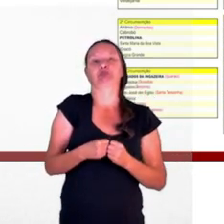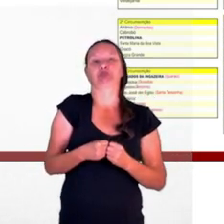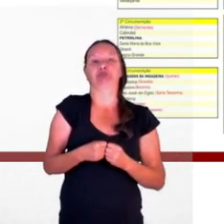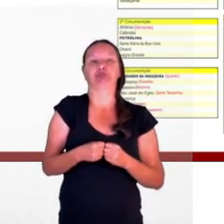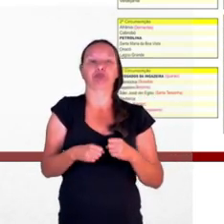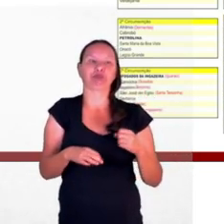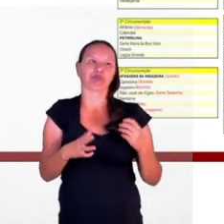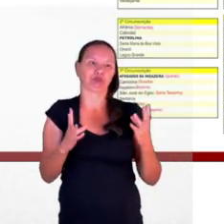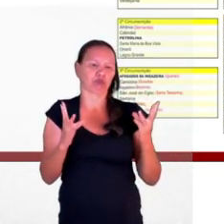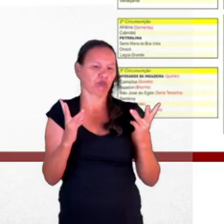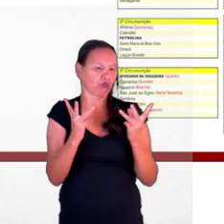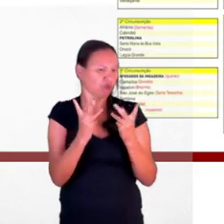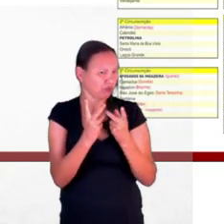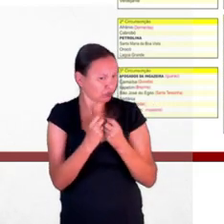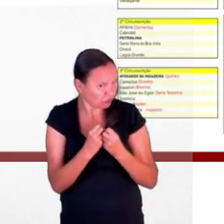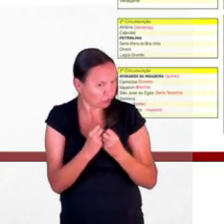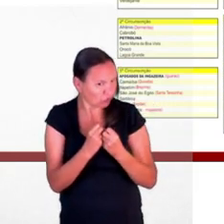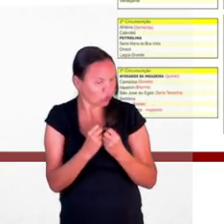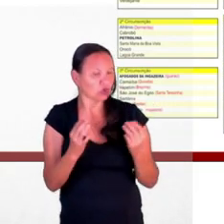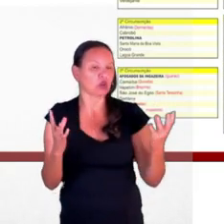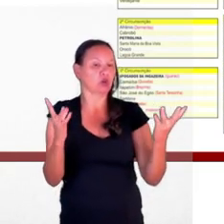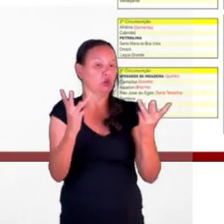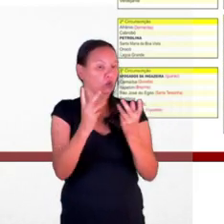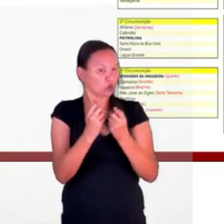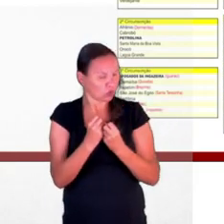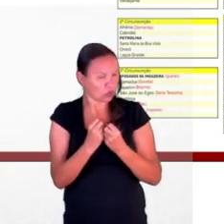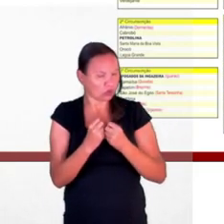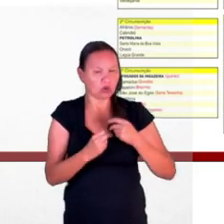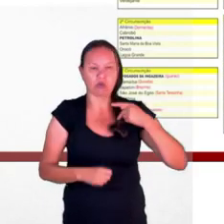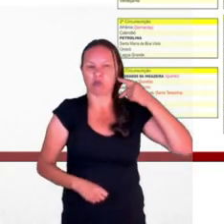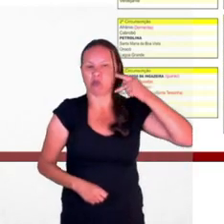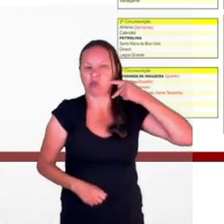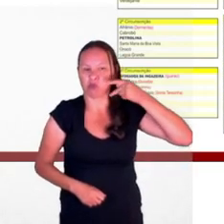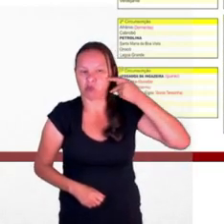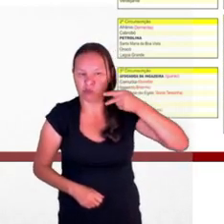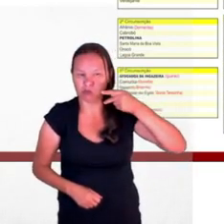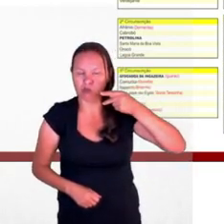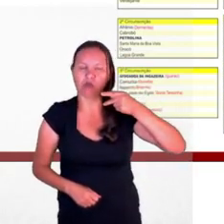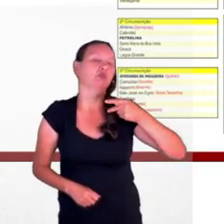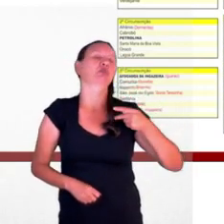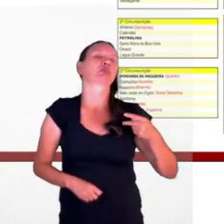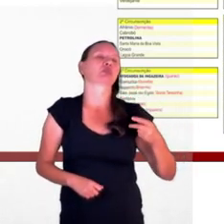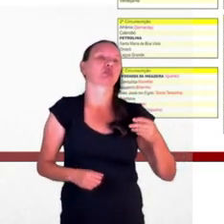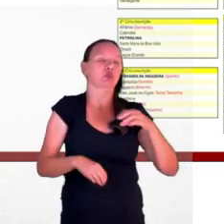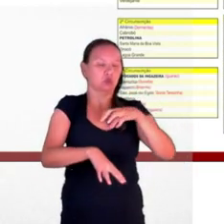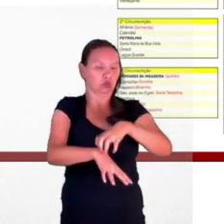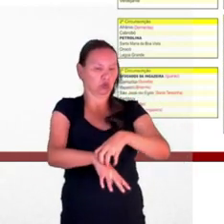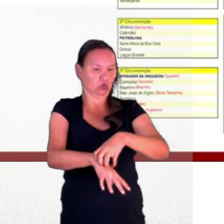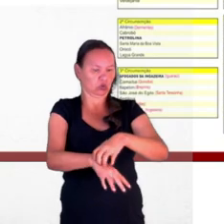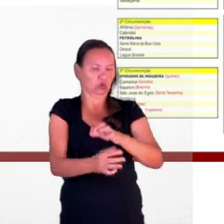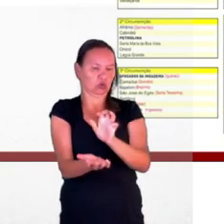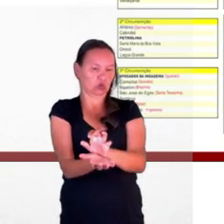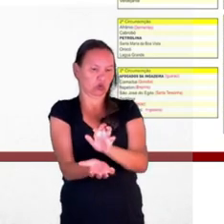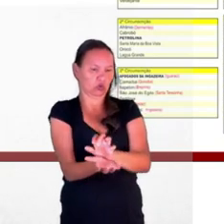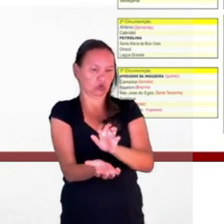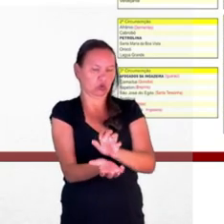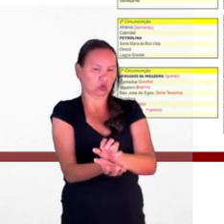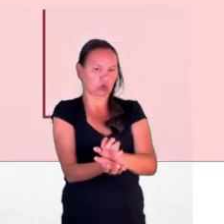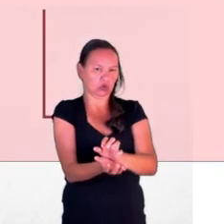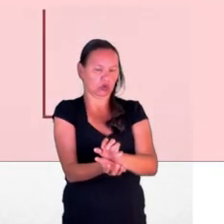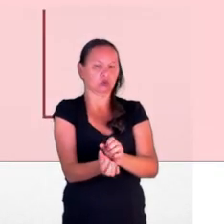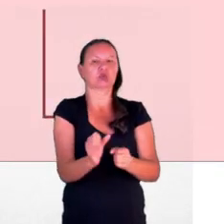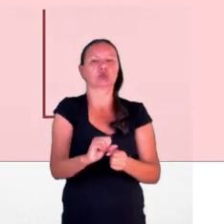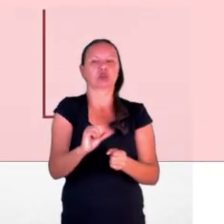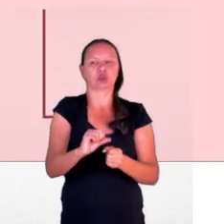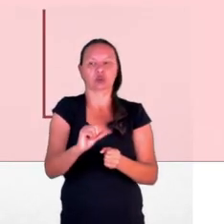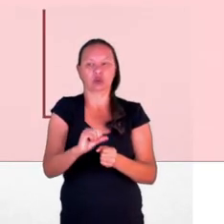série de de atribuições o promotor integrante do núcleo ele tem atribuição tem ele é órgão de execução nessa matéria